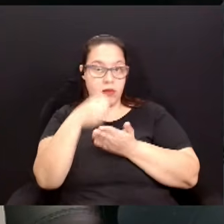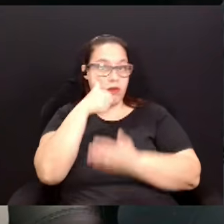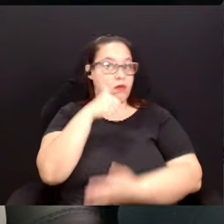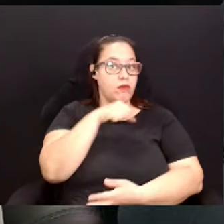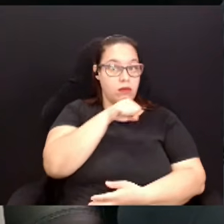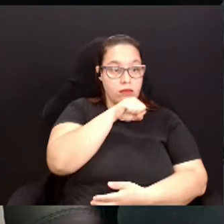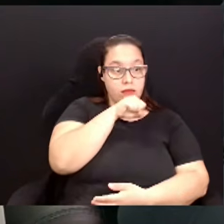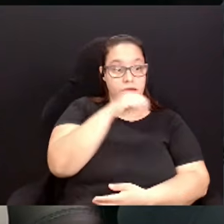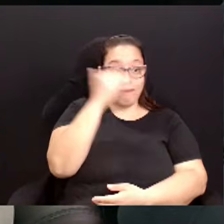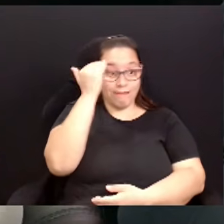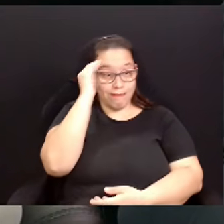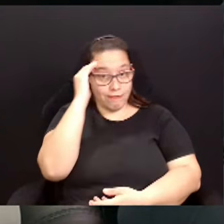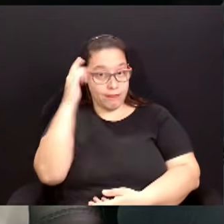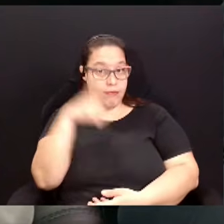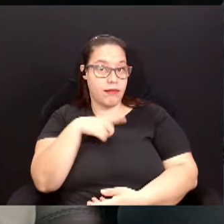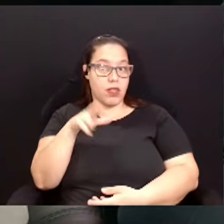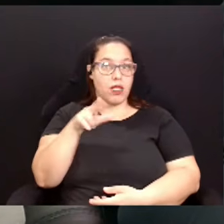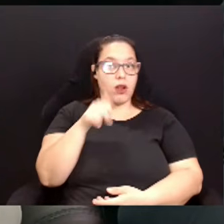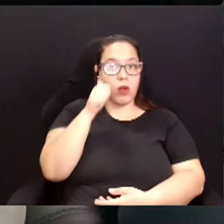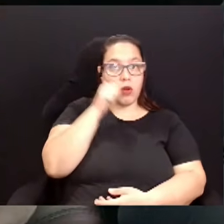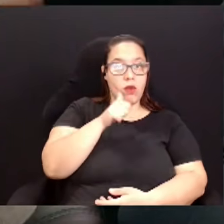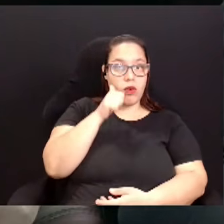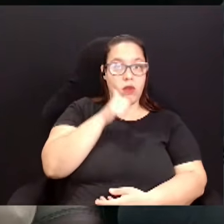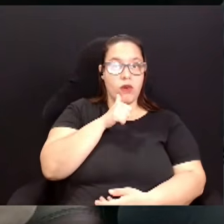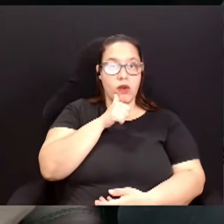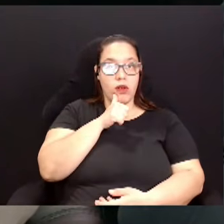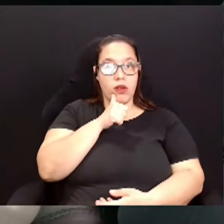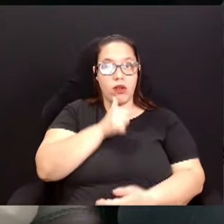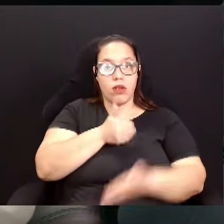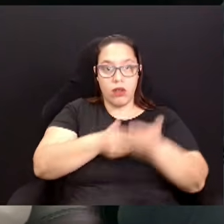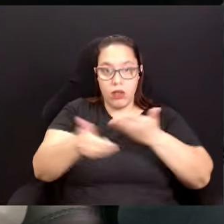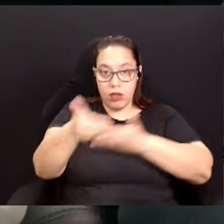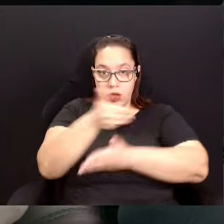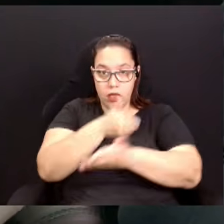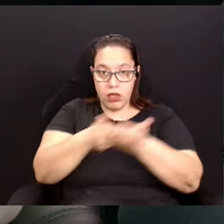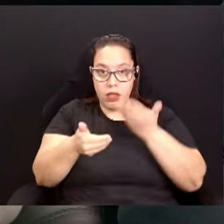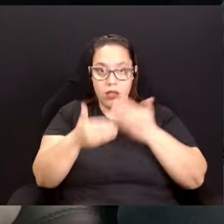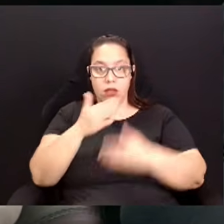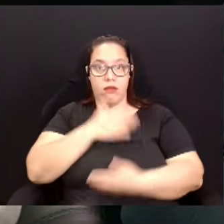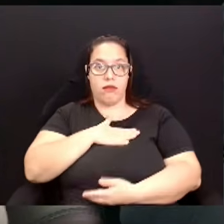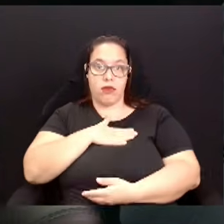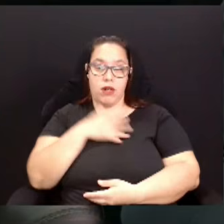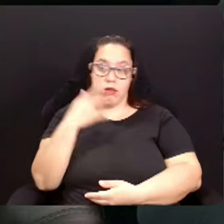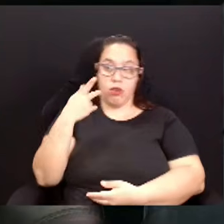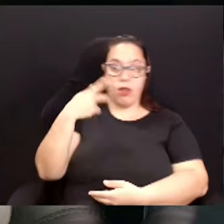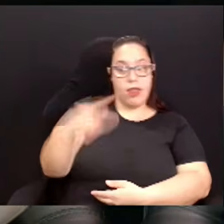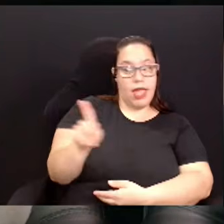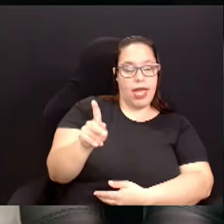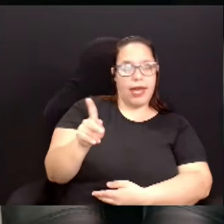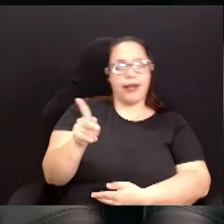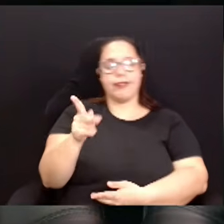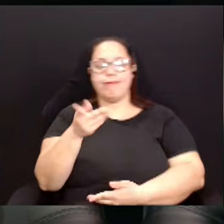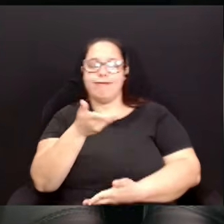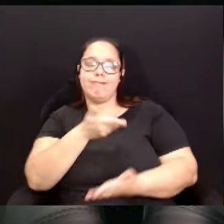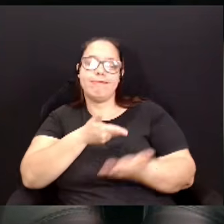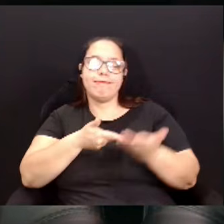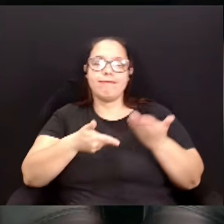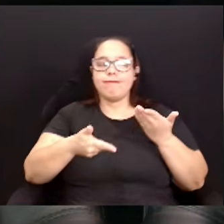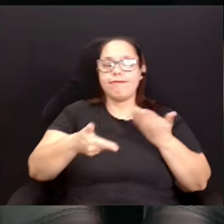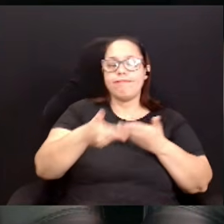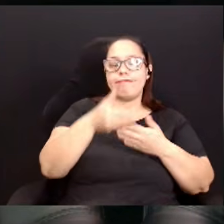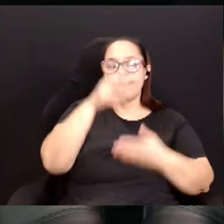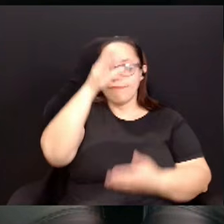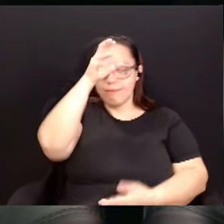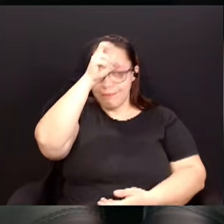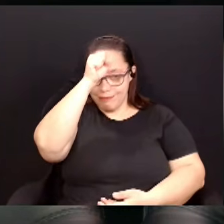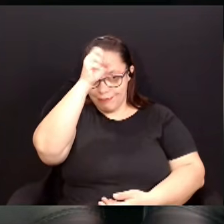tenho uma irmãzinha, e eu tenho que dividir com ela, isso é meu, isso é dela. Então eu ali começo a aprender os